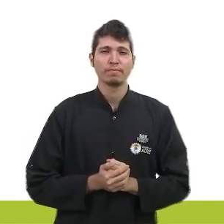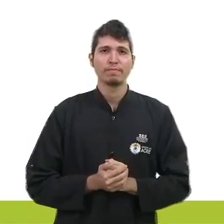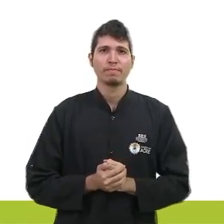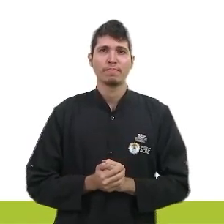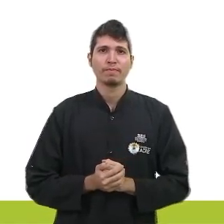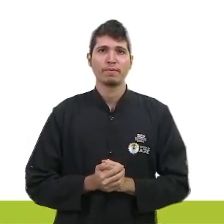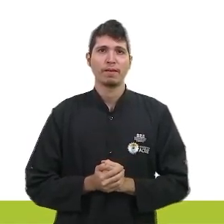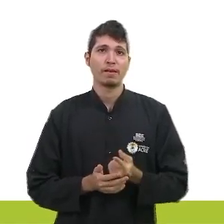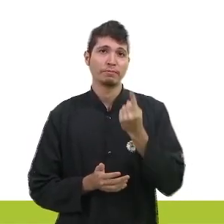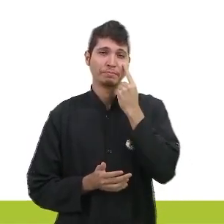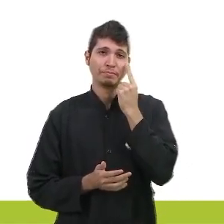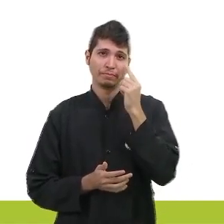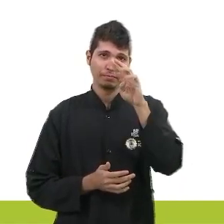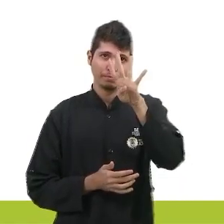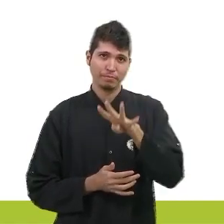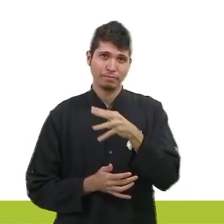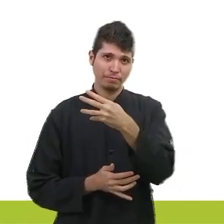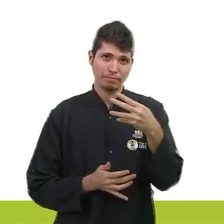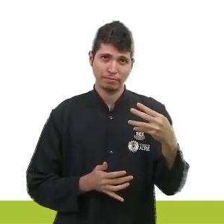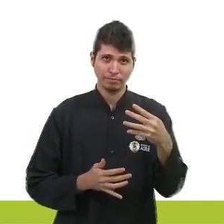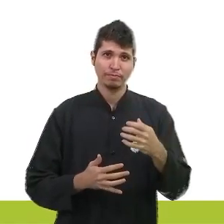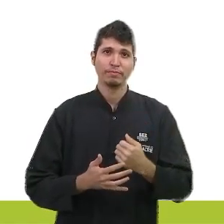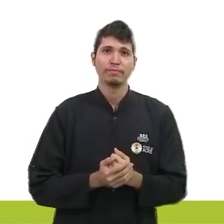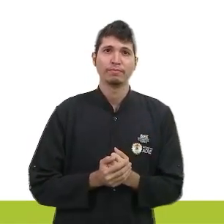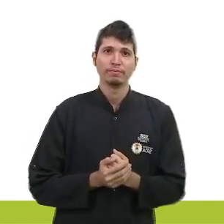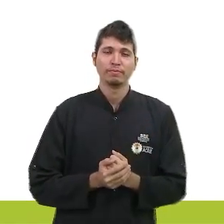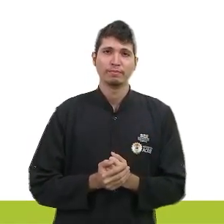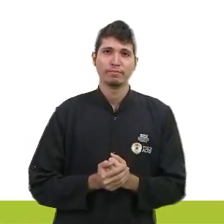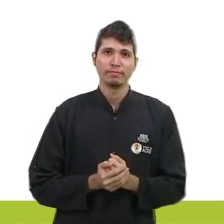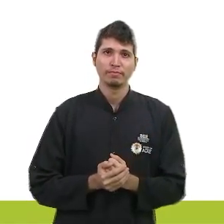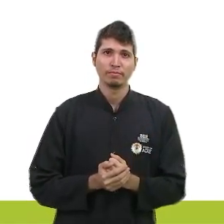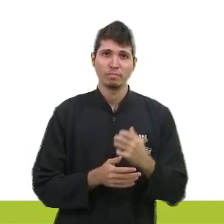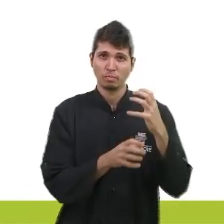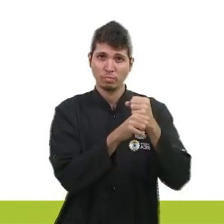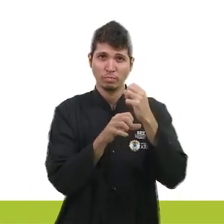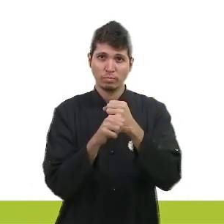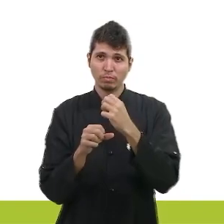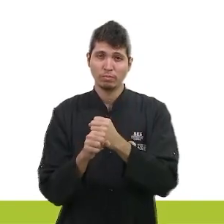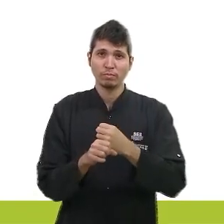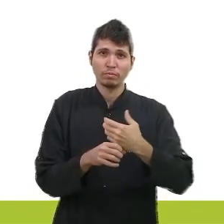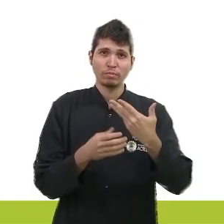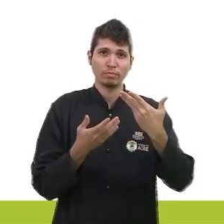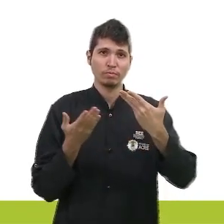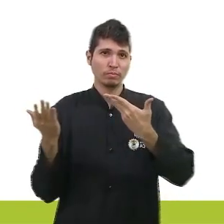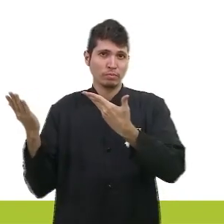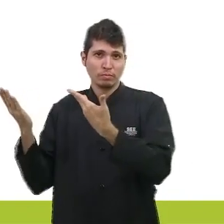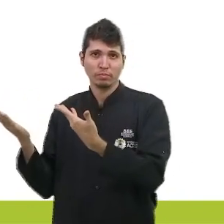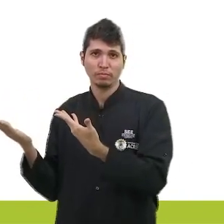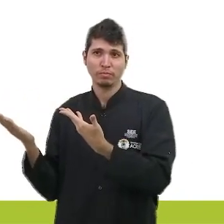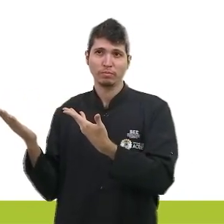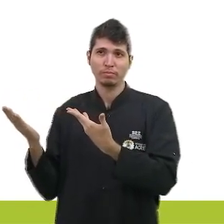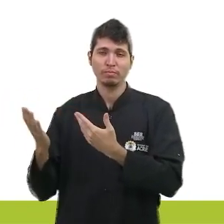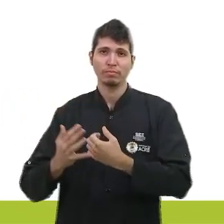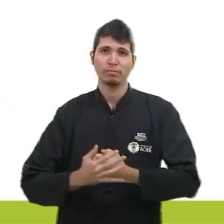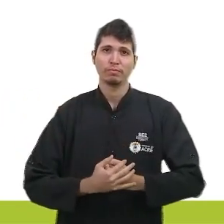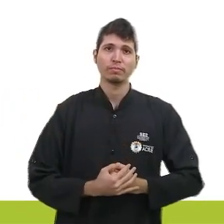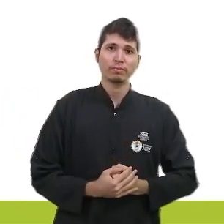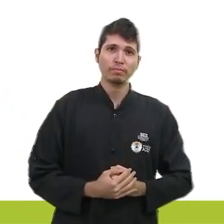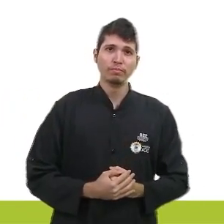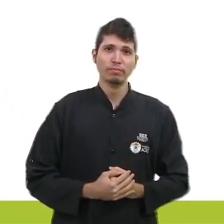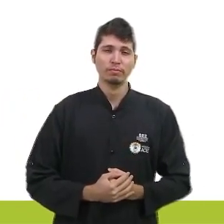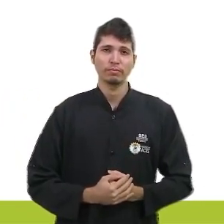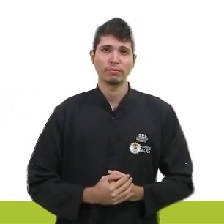Veja que nós temos uma tabela de valores aqui embaixo. Nós temos aqui